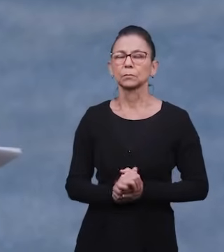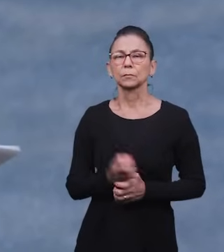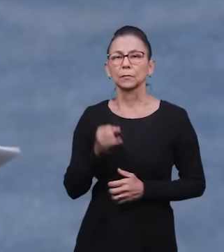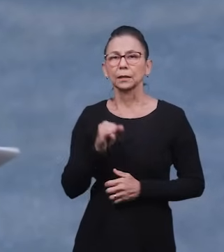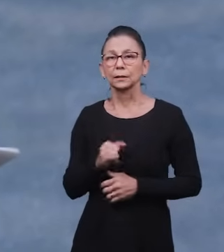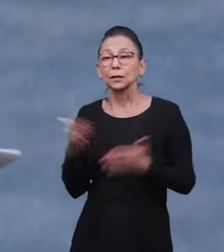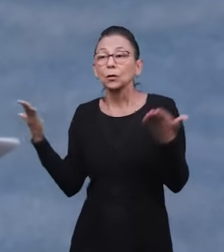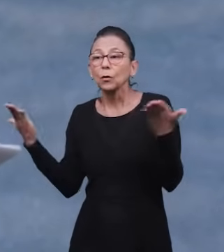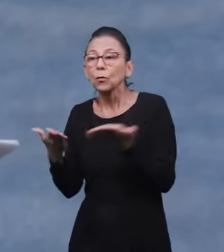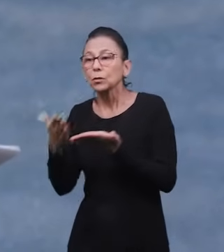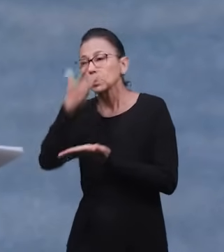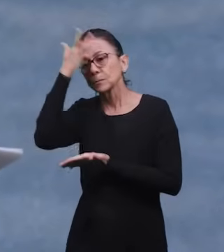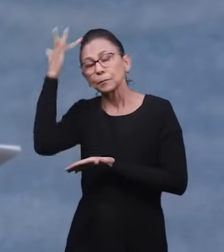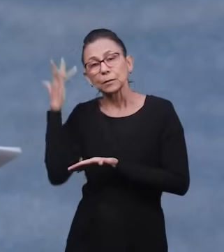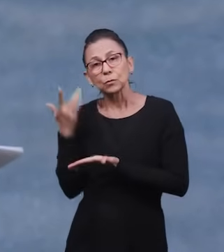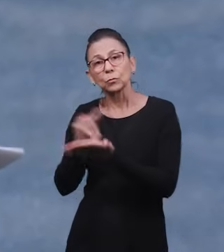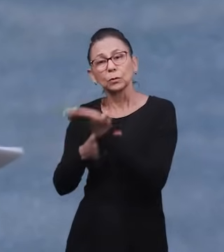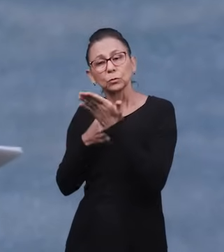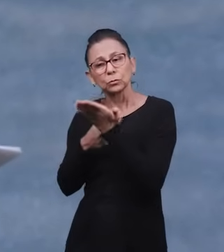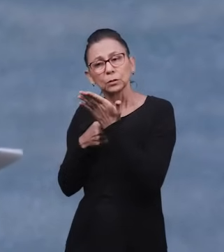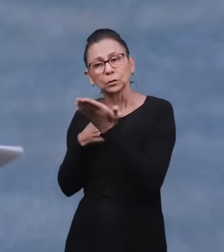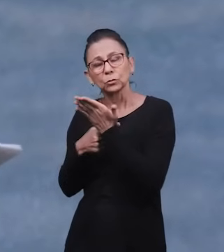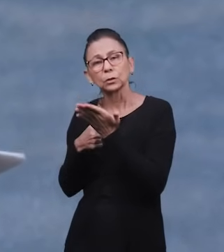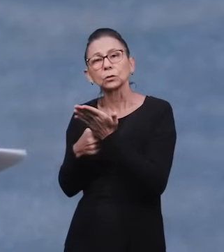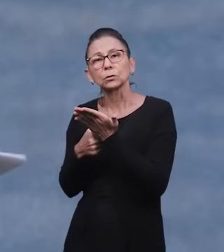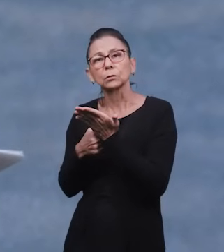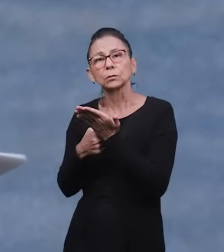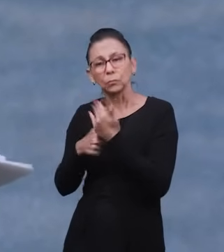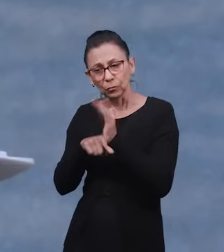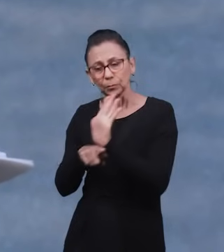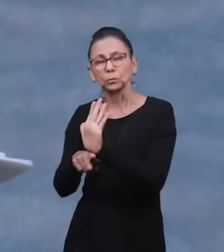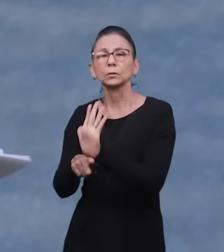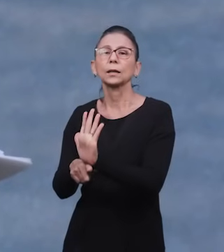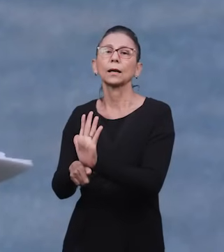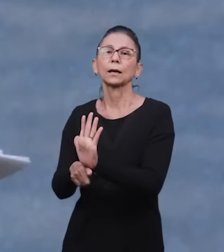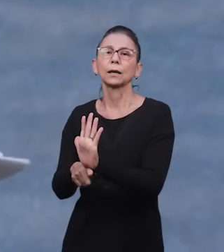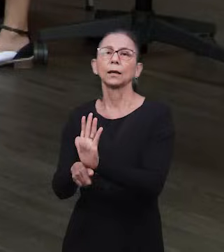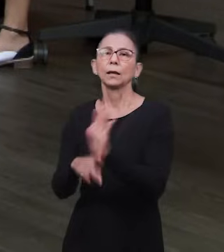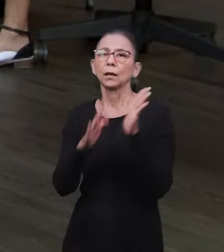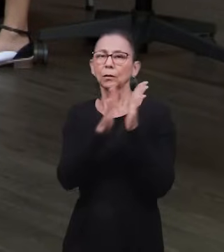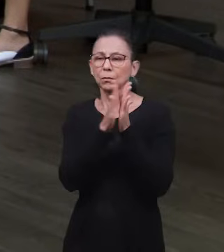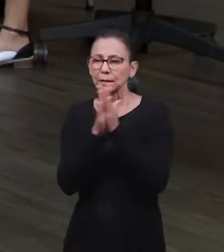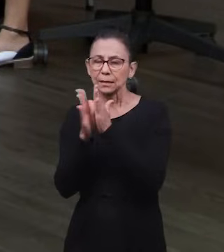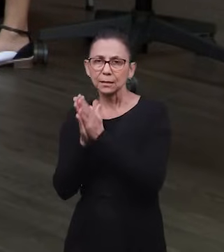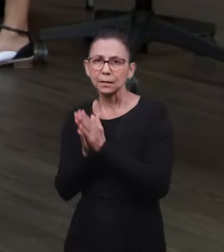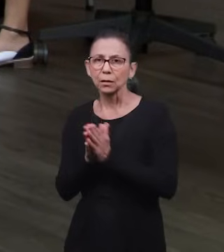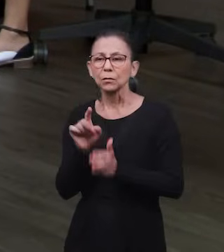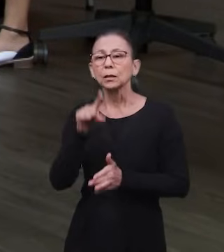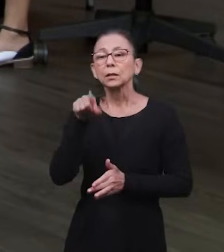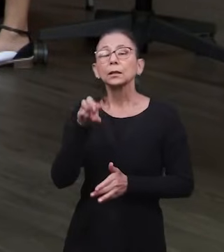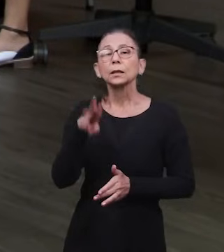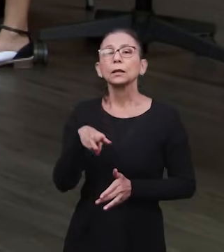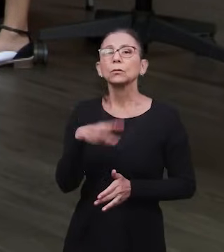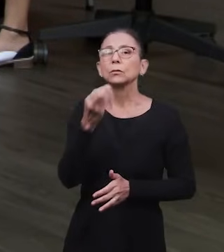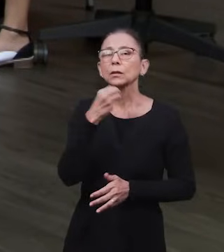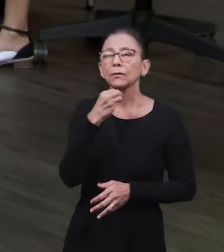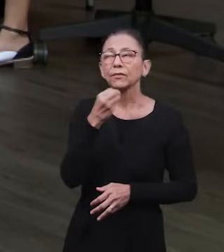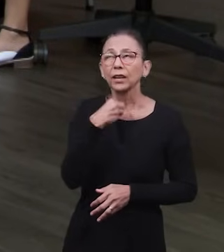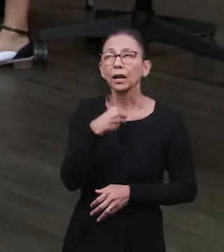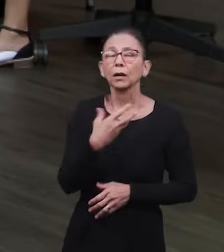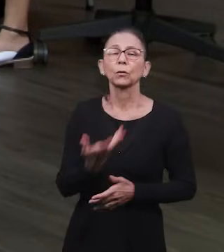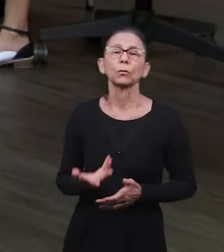ajudá-lo. Porque amanhã nós podemos estar doentes também e vamos precisar de ajuda. Quem aqui nunca precisou de oração? Quem aqui nunca esteve fraco,